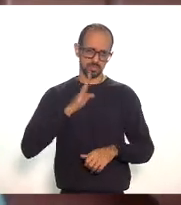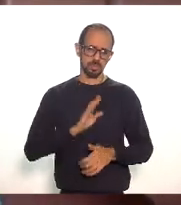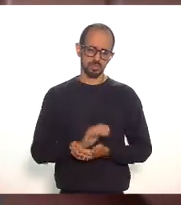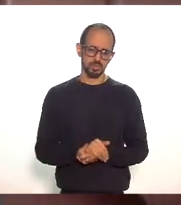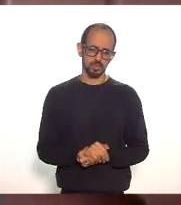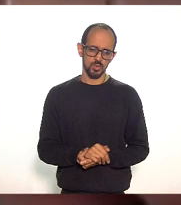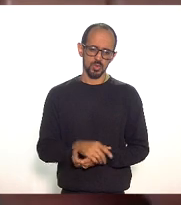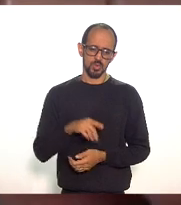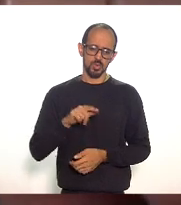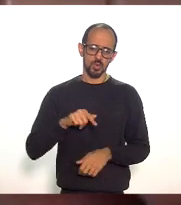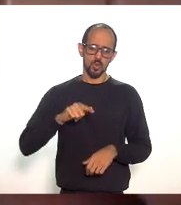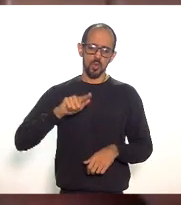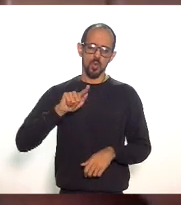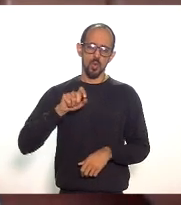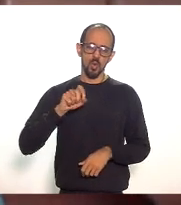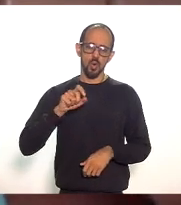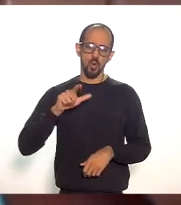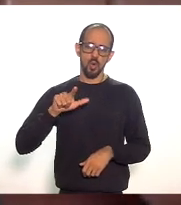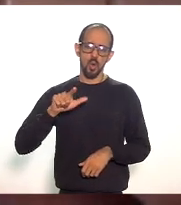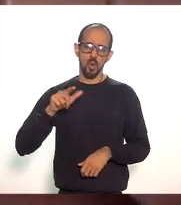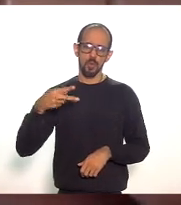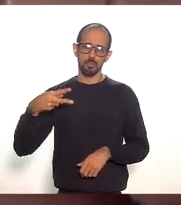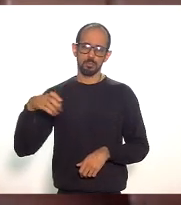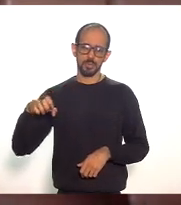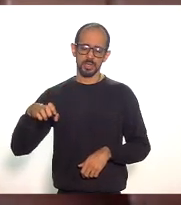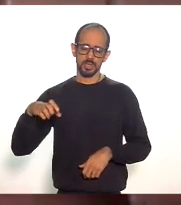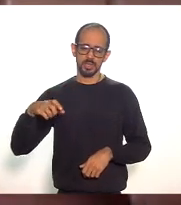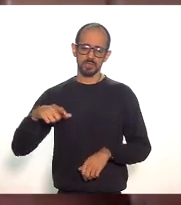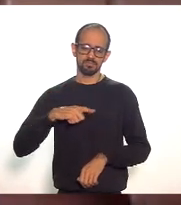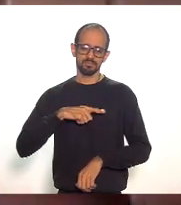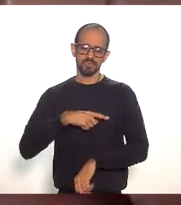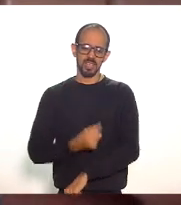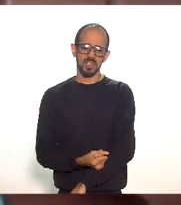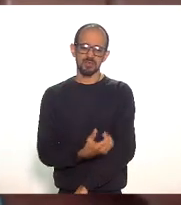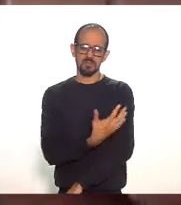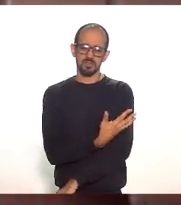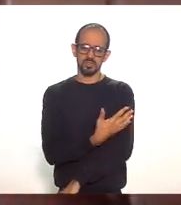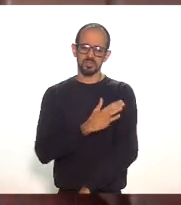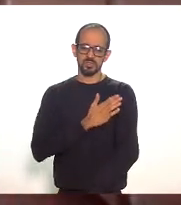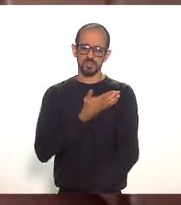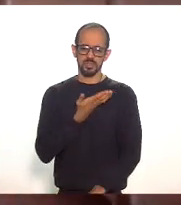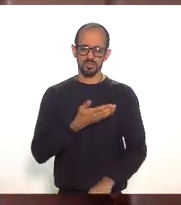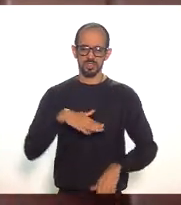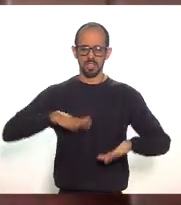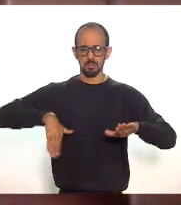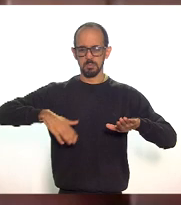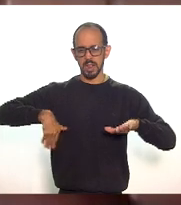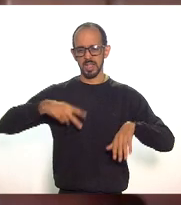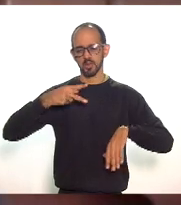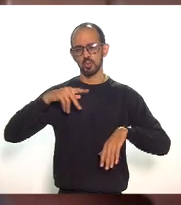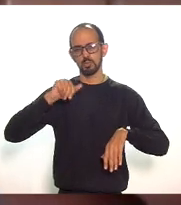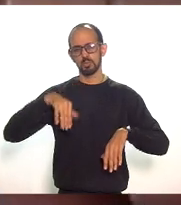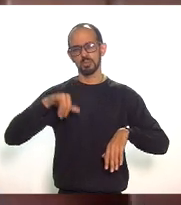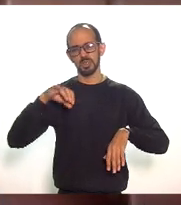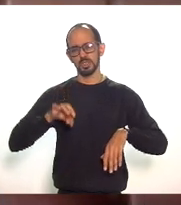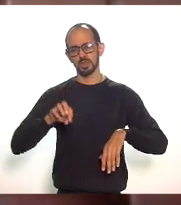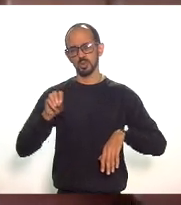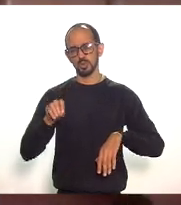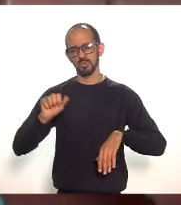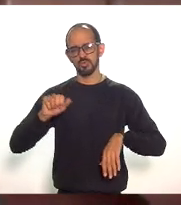ele intensificou remoções forçadas. Vale lembrar da Praia do Pinto, da Favela do Esqueleto, enfim, nós